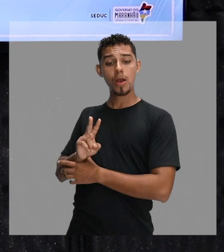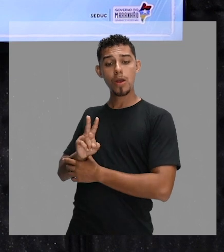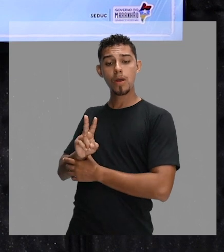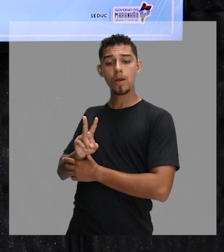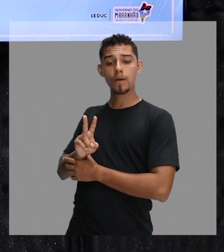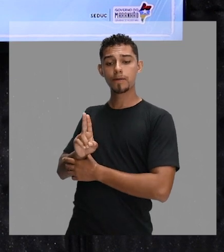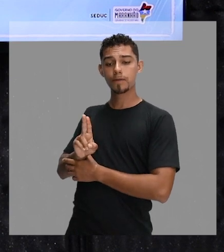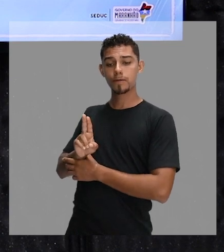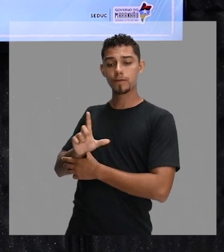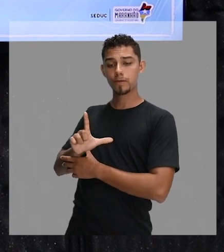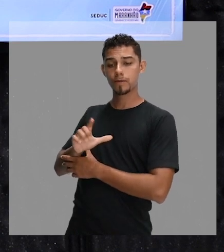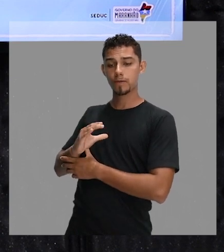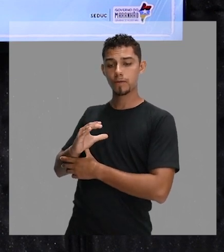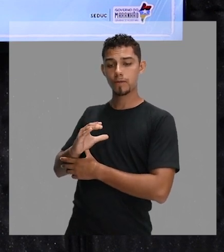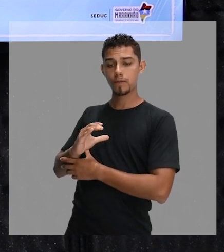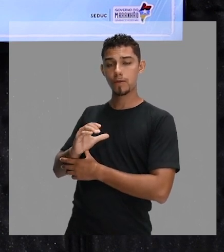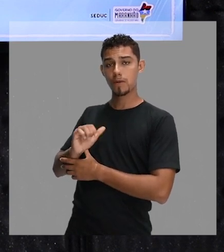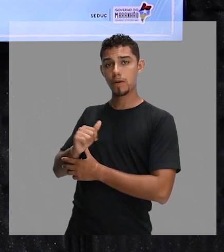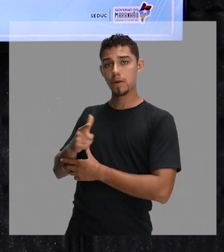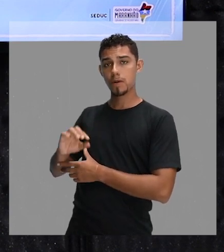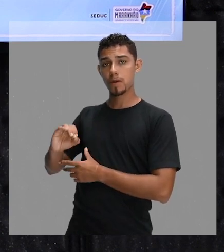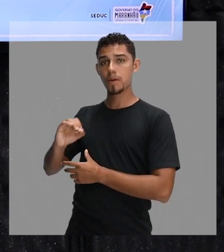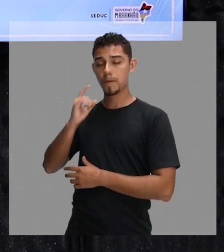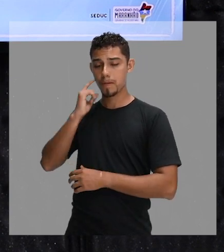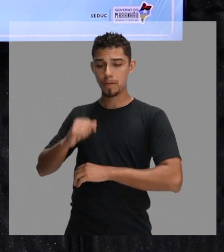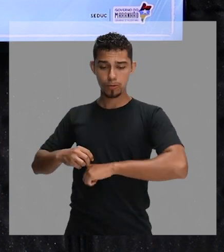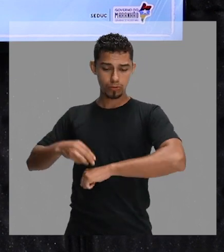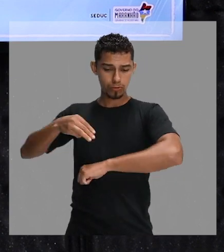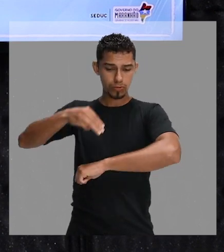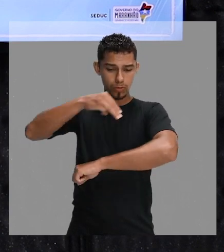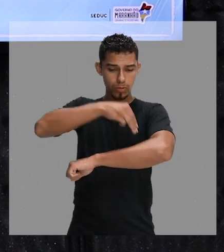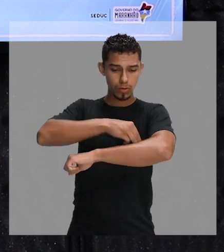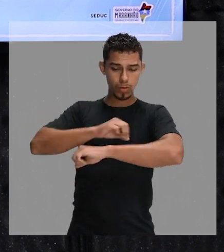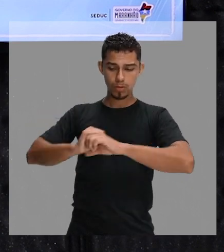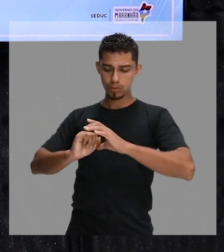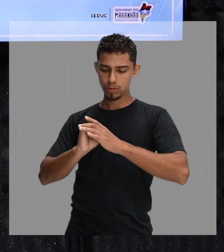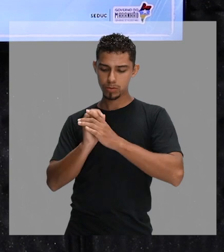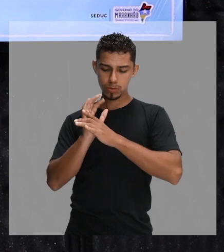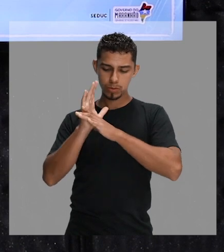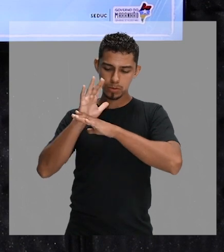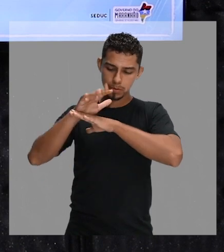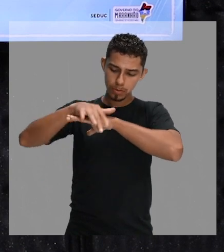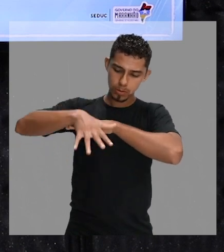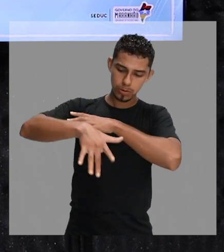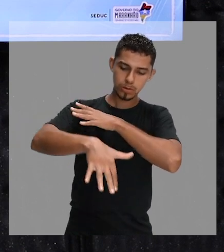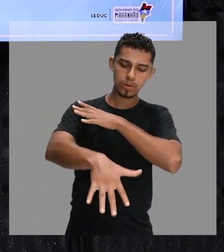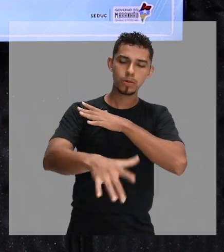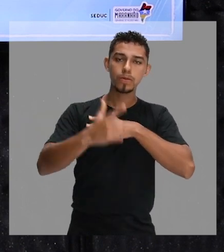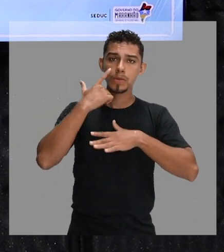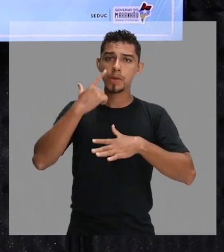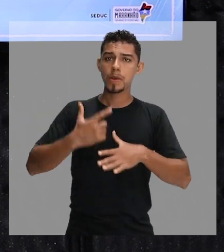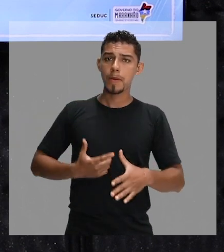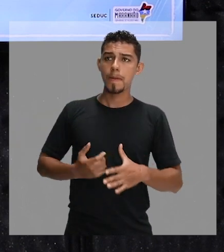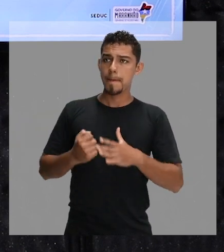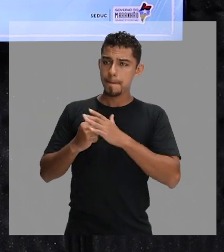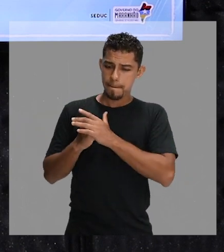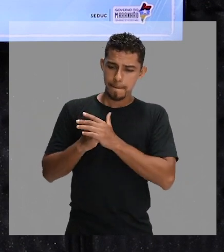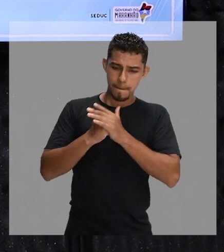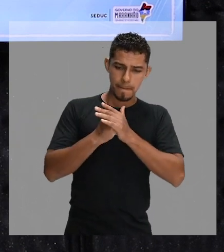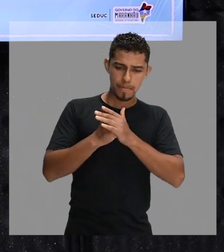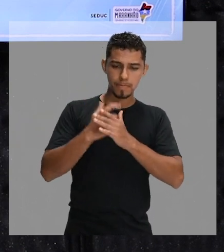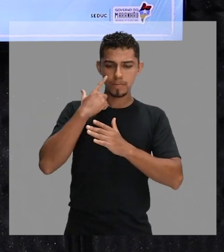erupção, ele está em constante movimento e ele exerce uma pressão sobre a